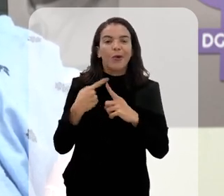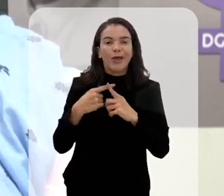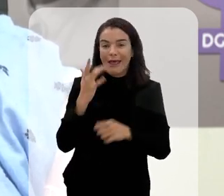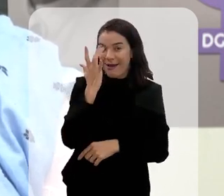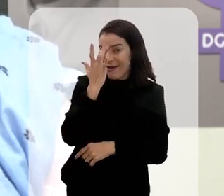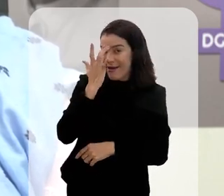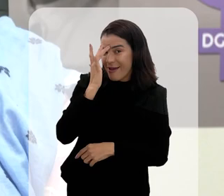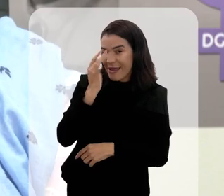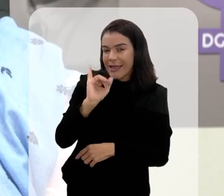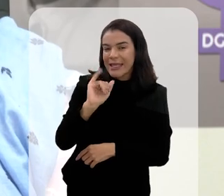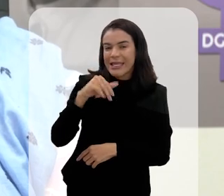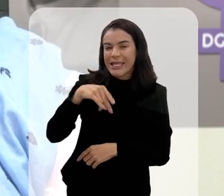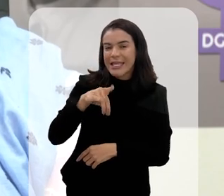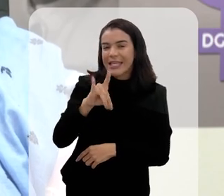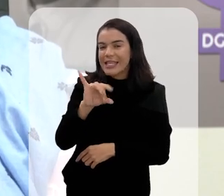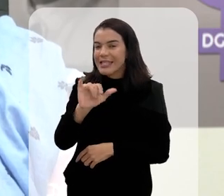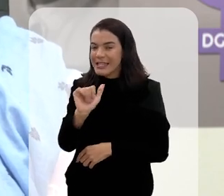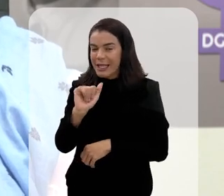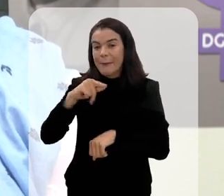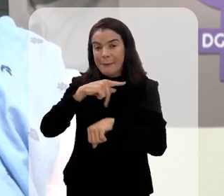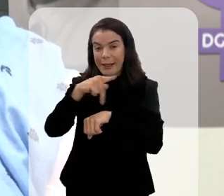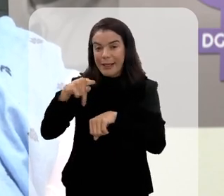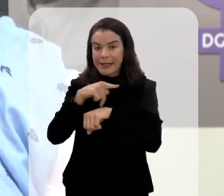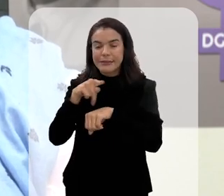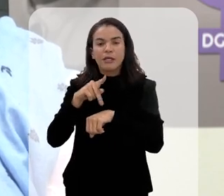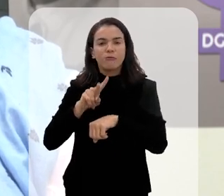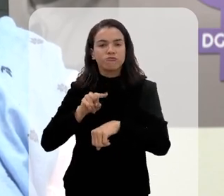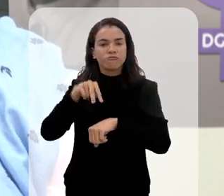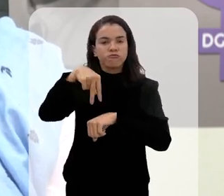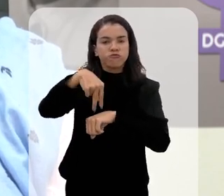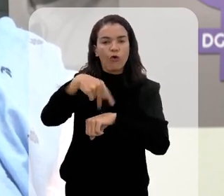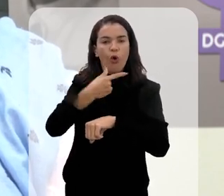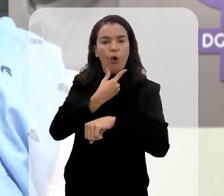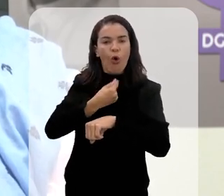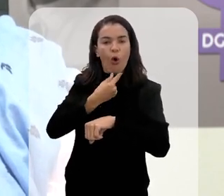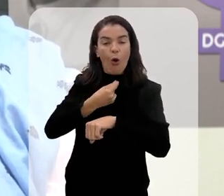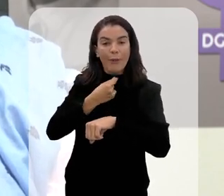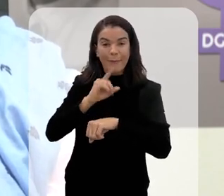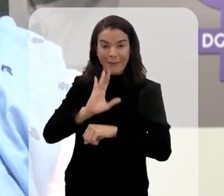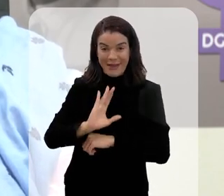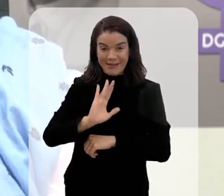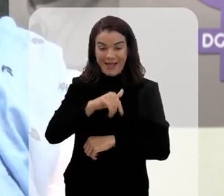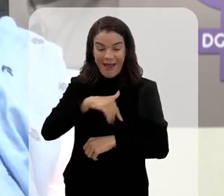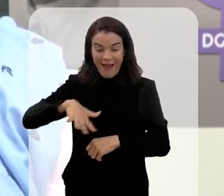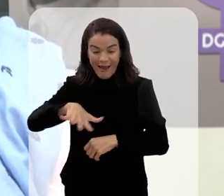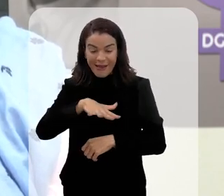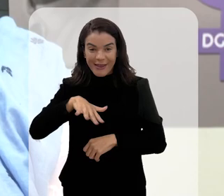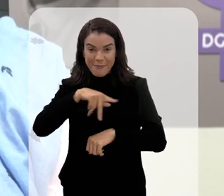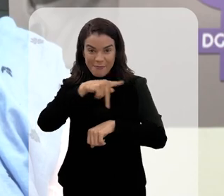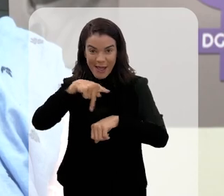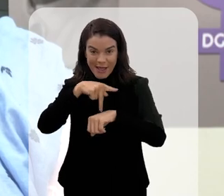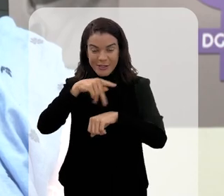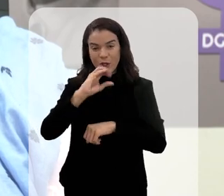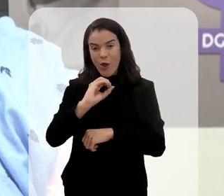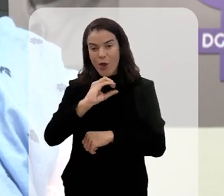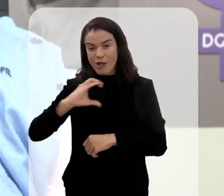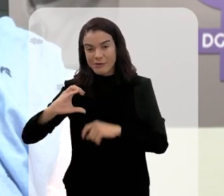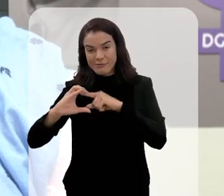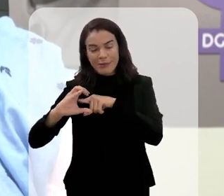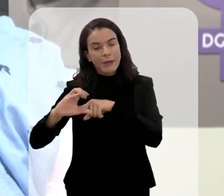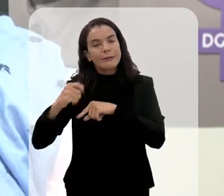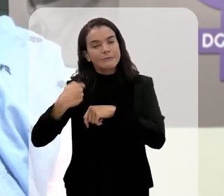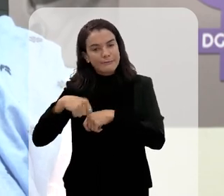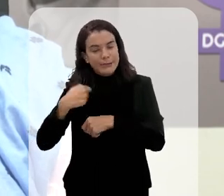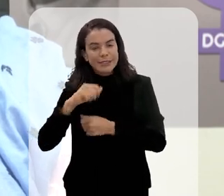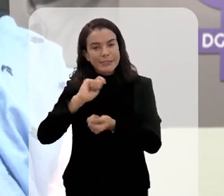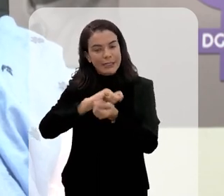tem na Índia, de onde vem a filosofia, uma tendência muito mais patriarcal. Mas aqui no Ocidente, o nosso mestre, quando trouxe, ele falou